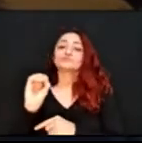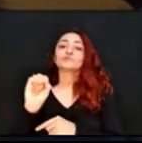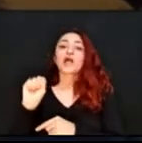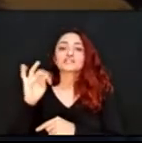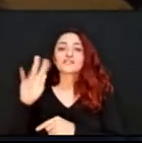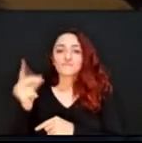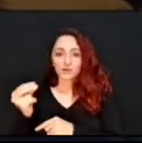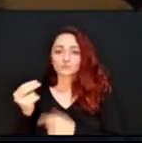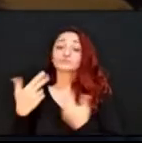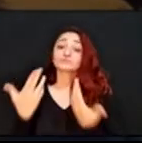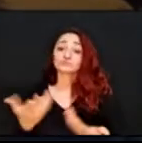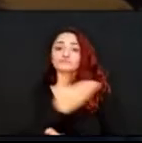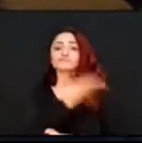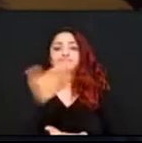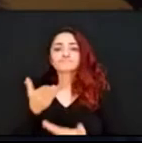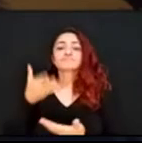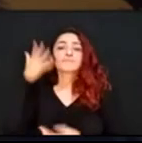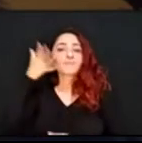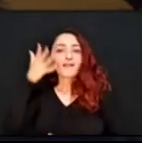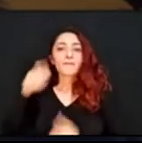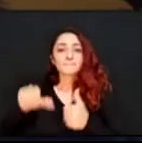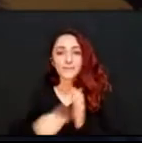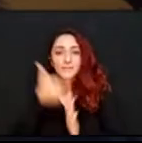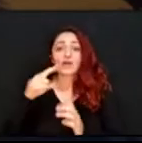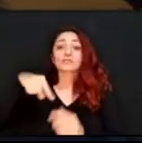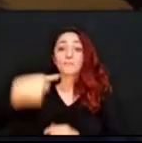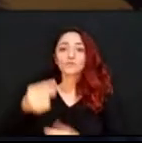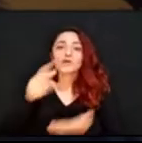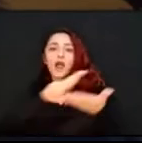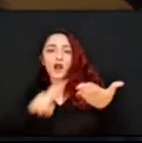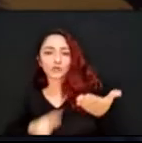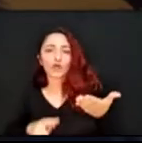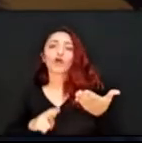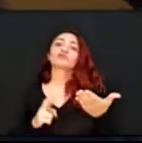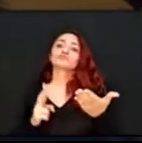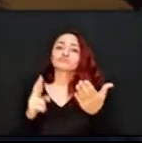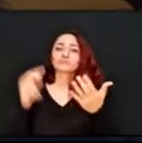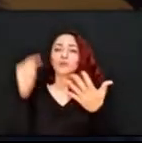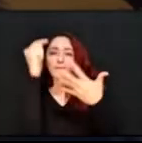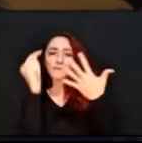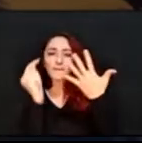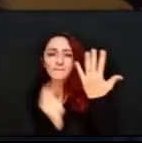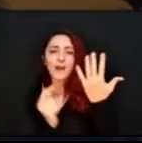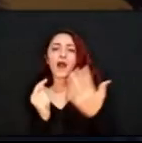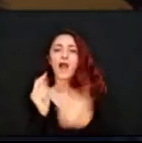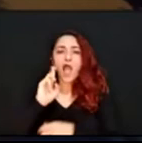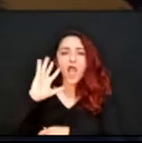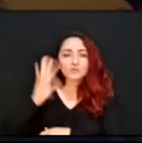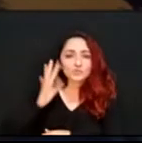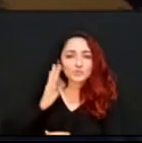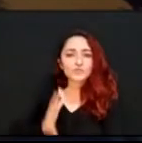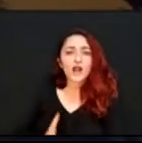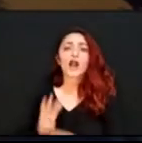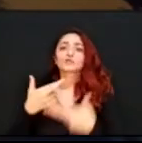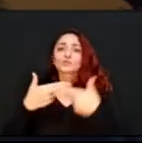os destaques que vou passar na sequência do relatório a falar de alguns dos resultados os principais resultados dos